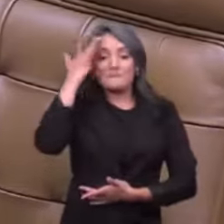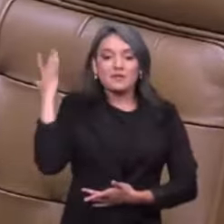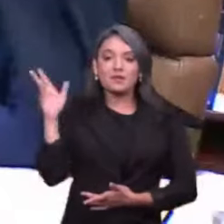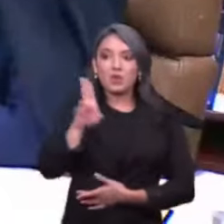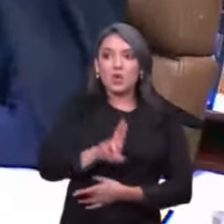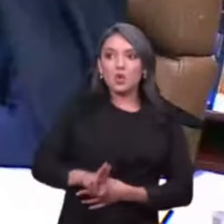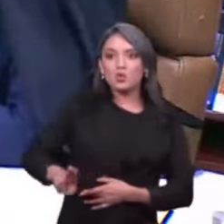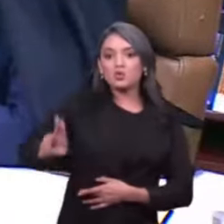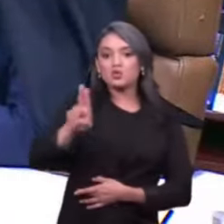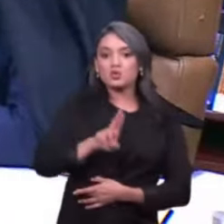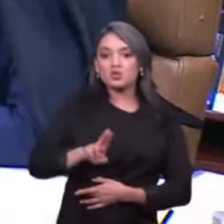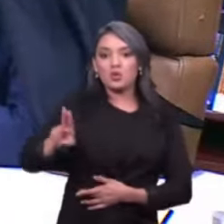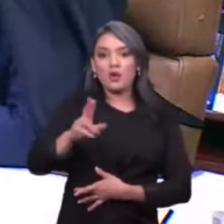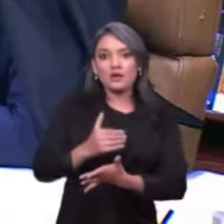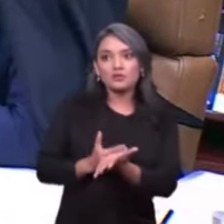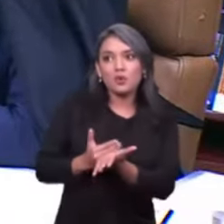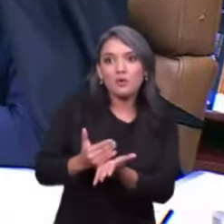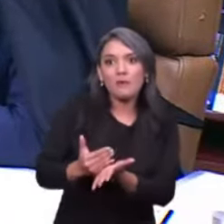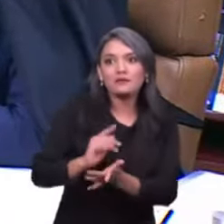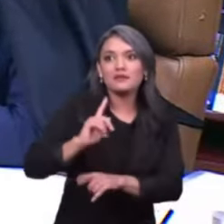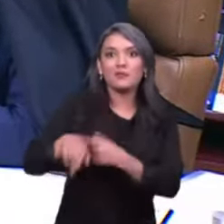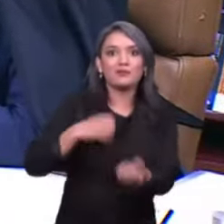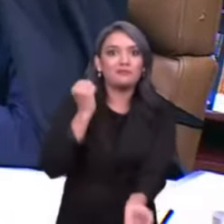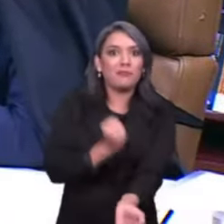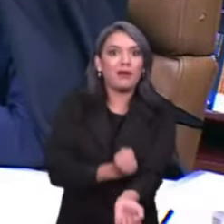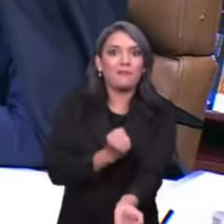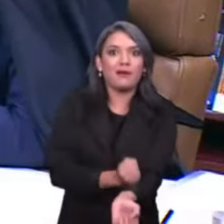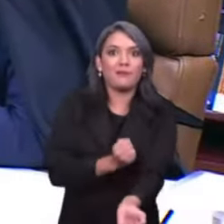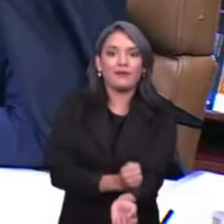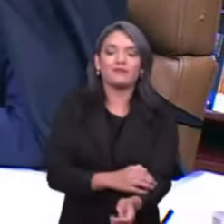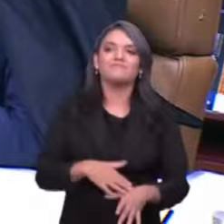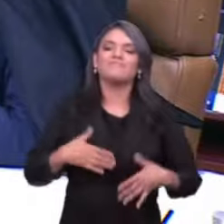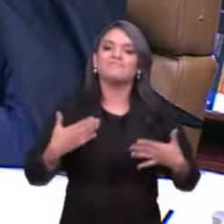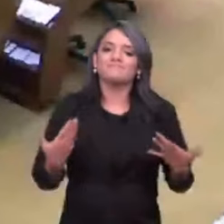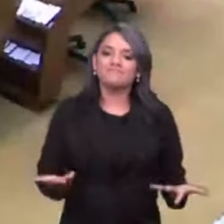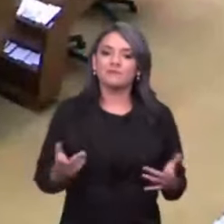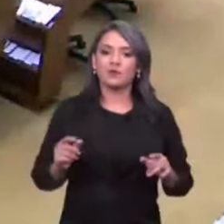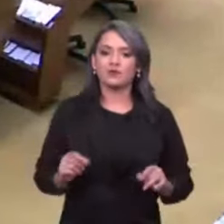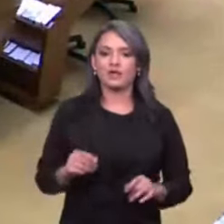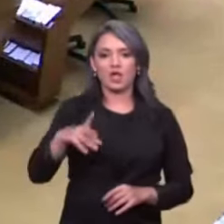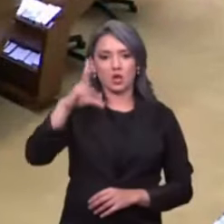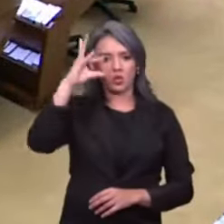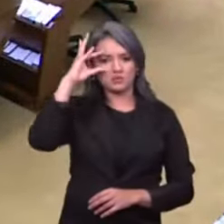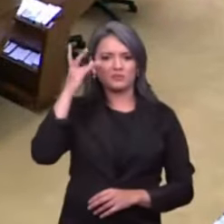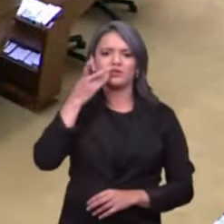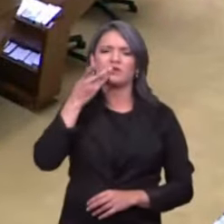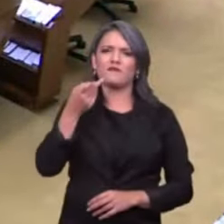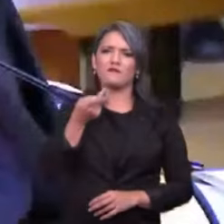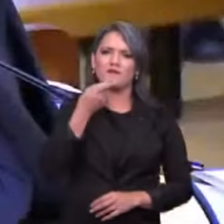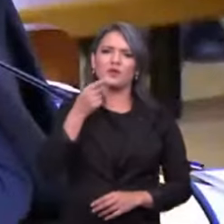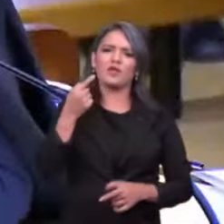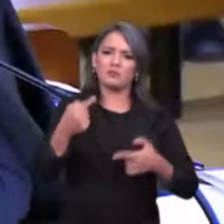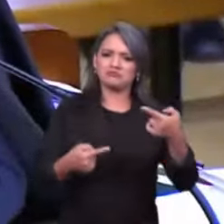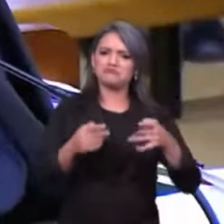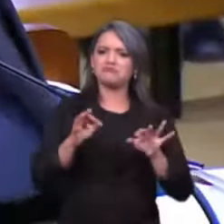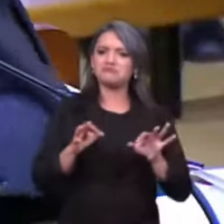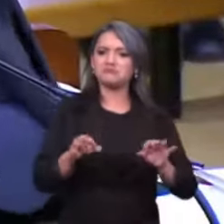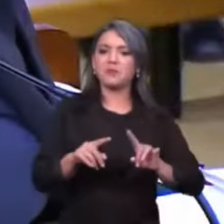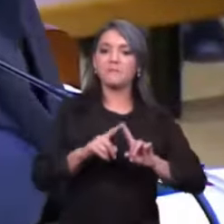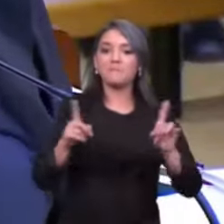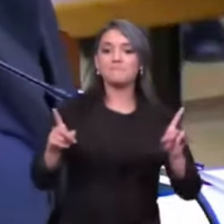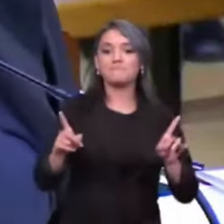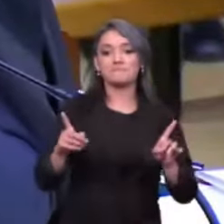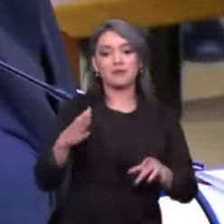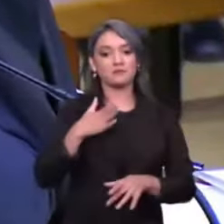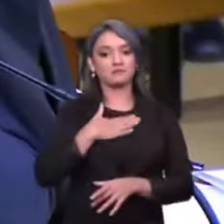usuários e completamente dependentes. Então, a abordagem era... Esse é um debate legítimo, ministro Gilmar. A única questão é